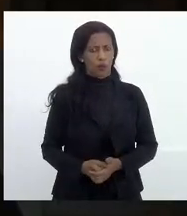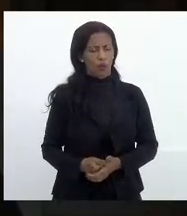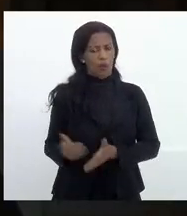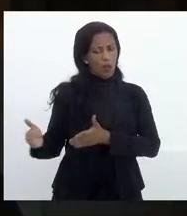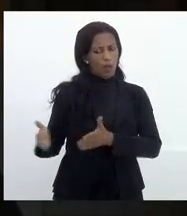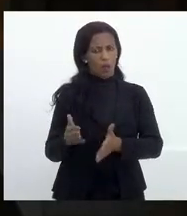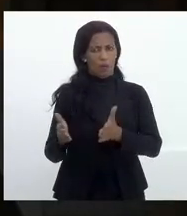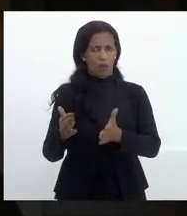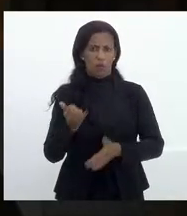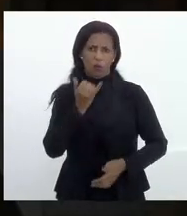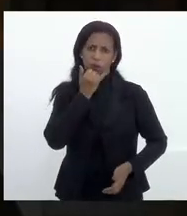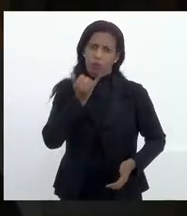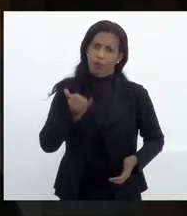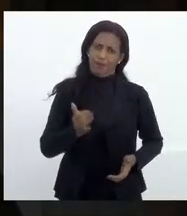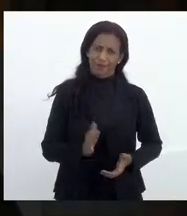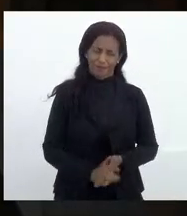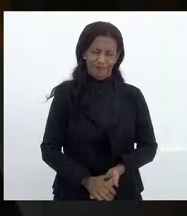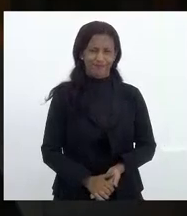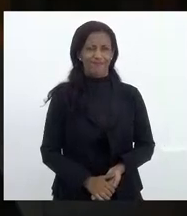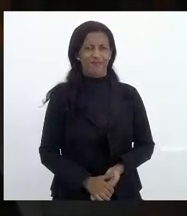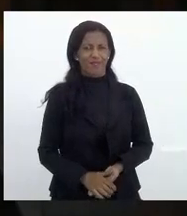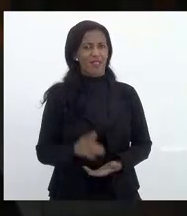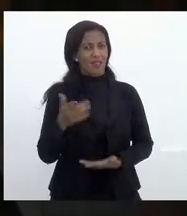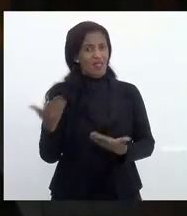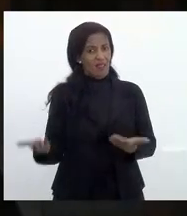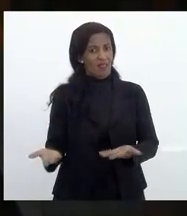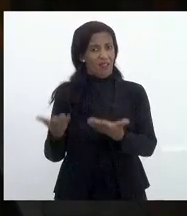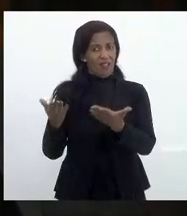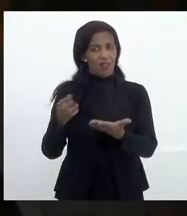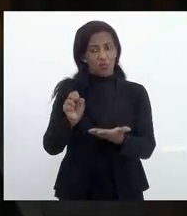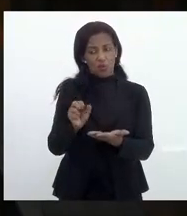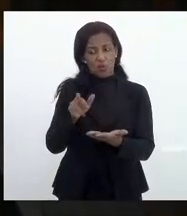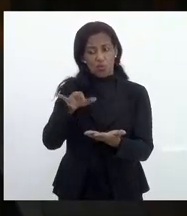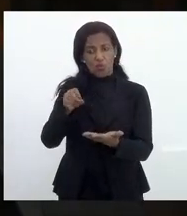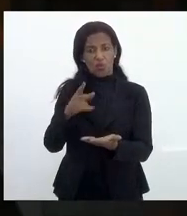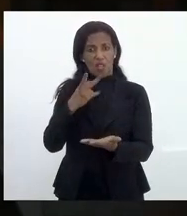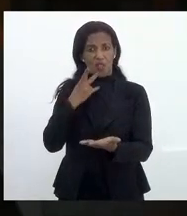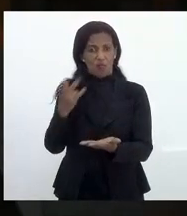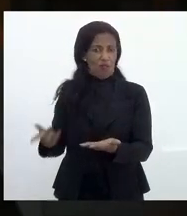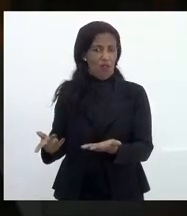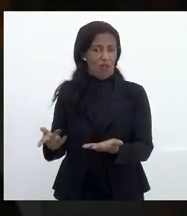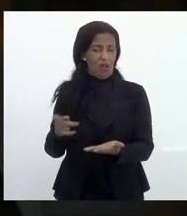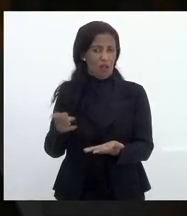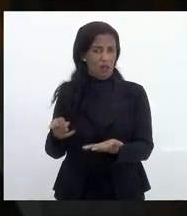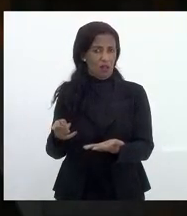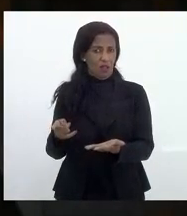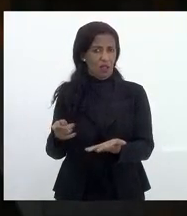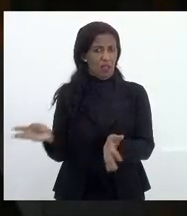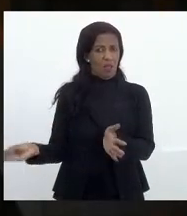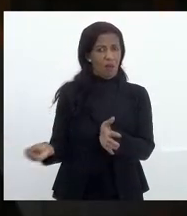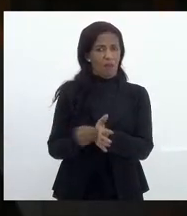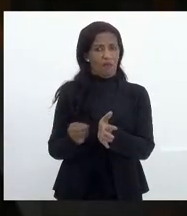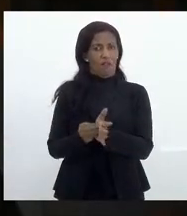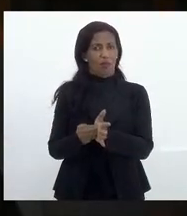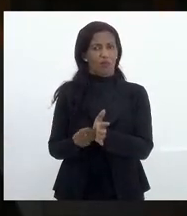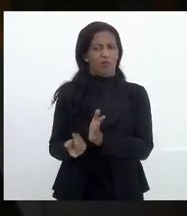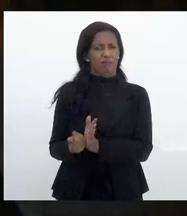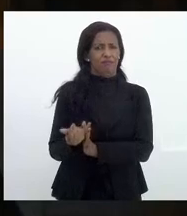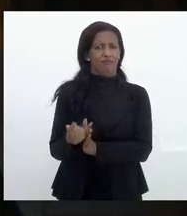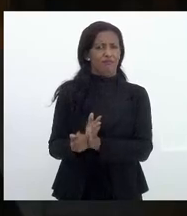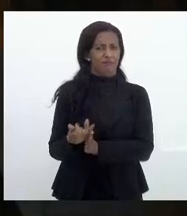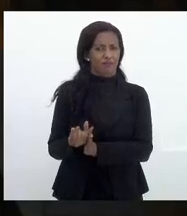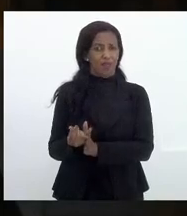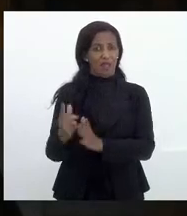E é isso que o Dr Sérgio Aureliano fala quando ele diz que não há um défice atuarial a uma insuficiência Financeira ou